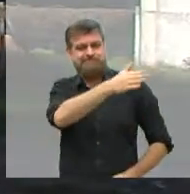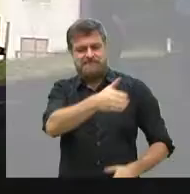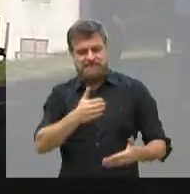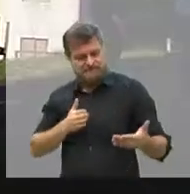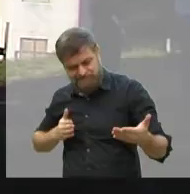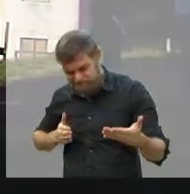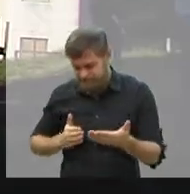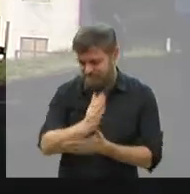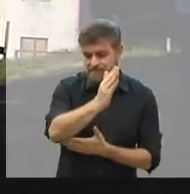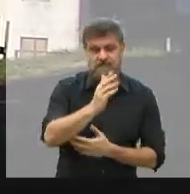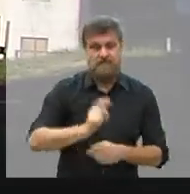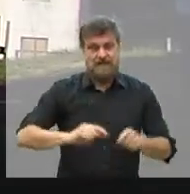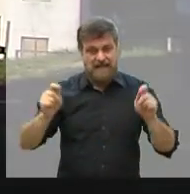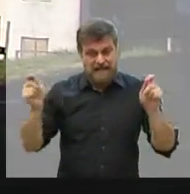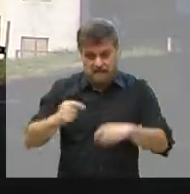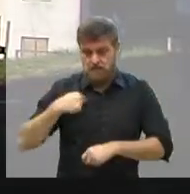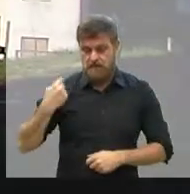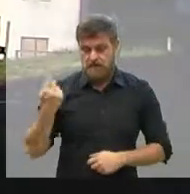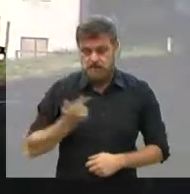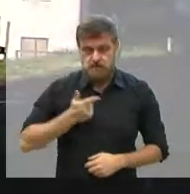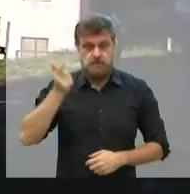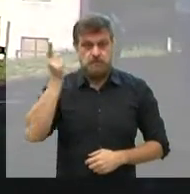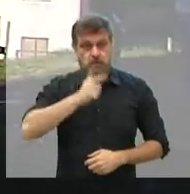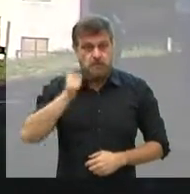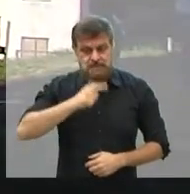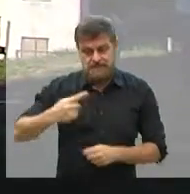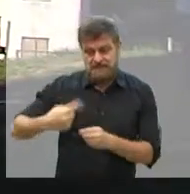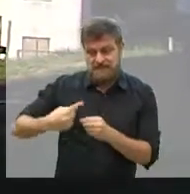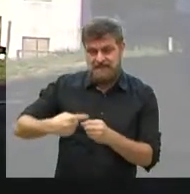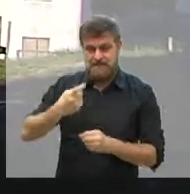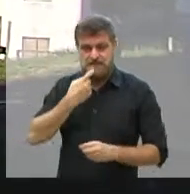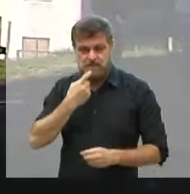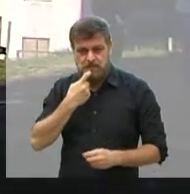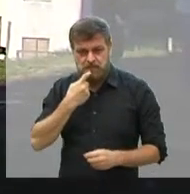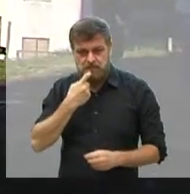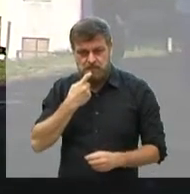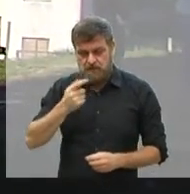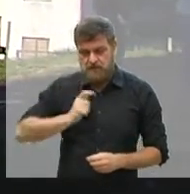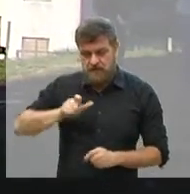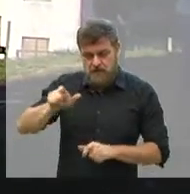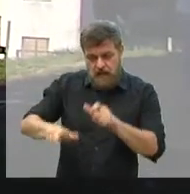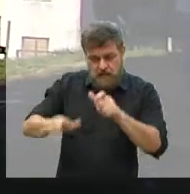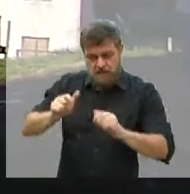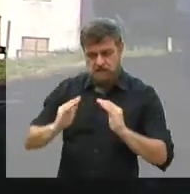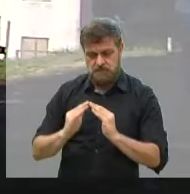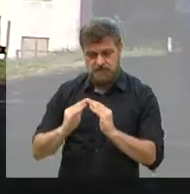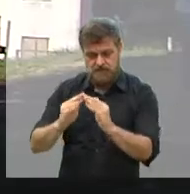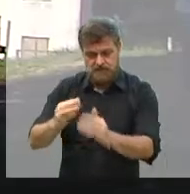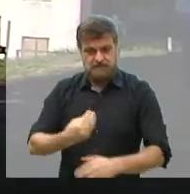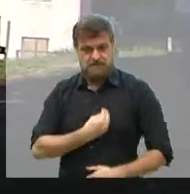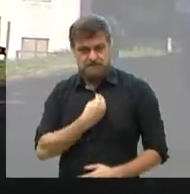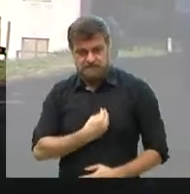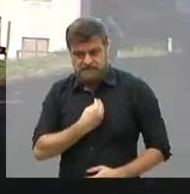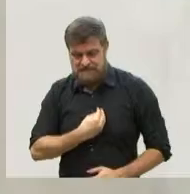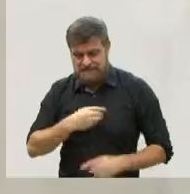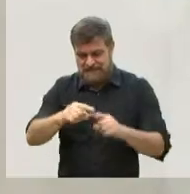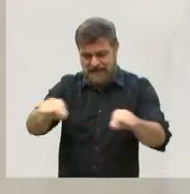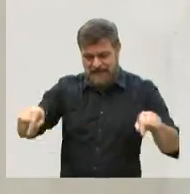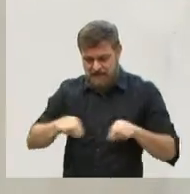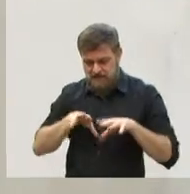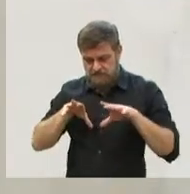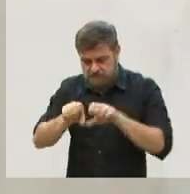barreiras, dando condições para que o município onde estão localizadas as